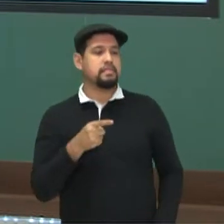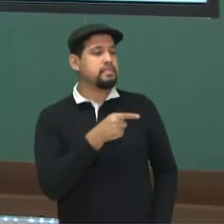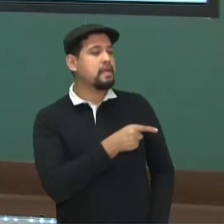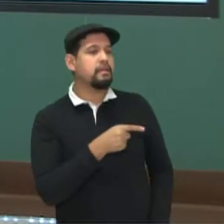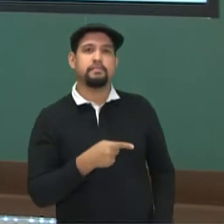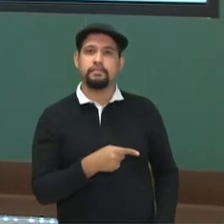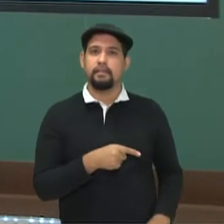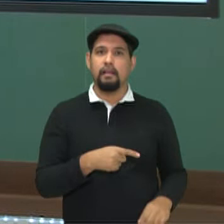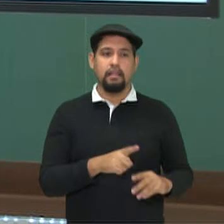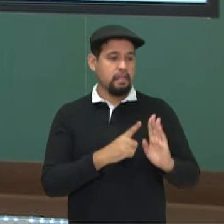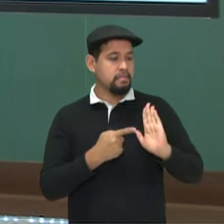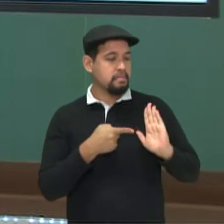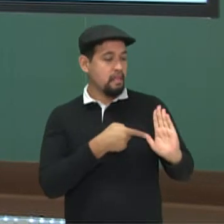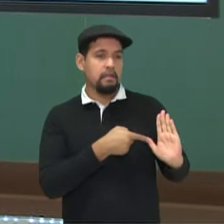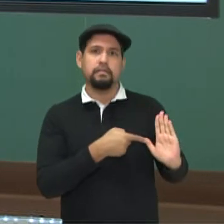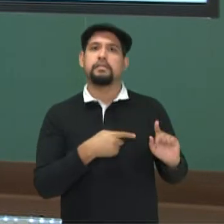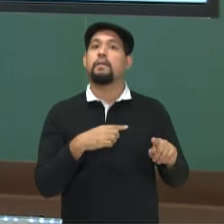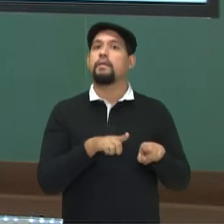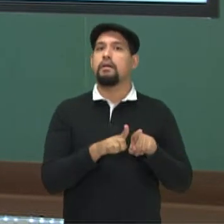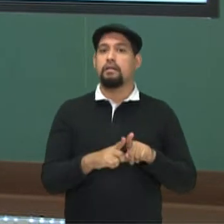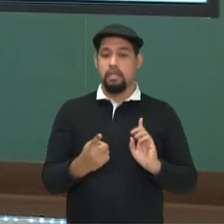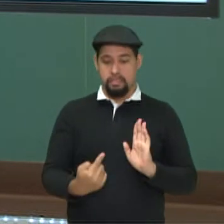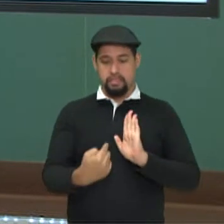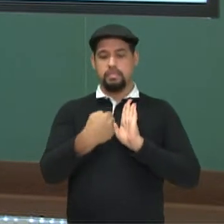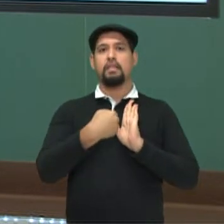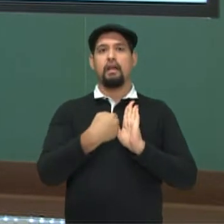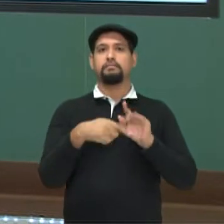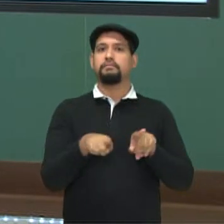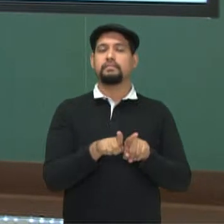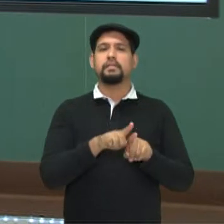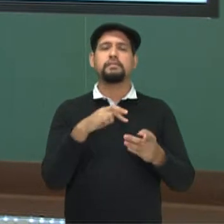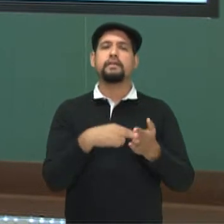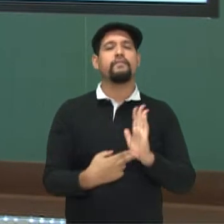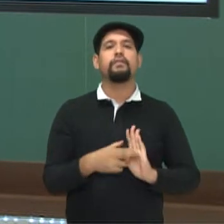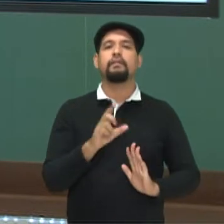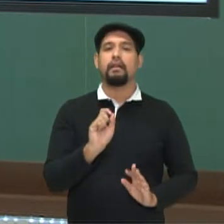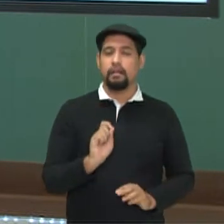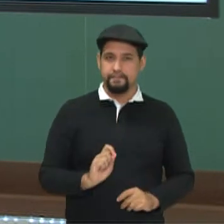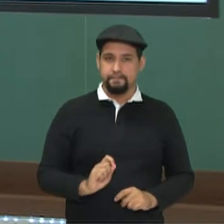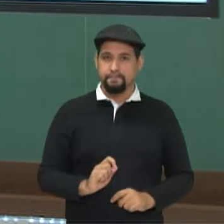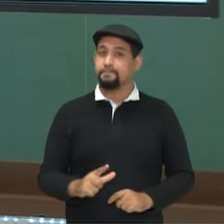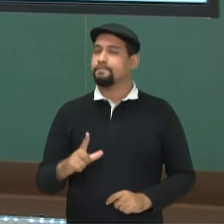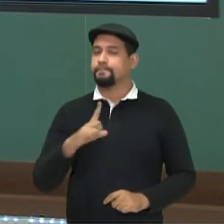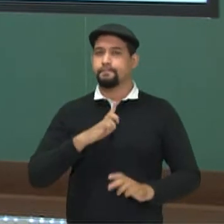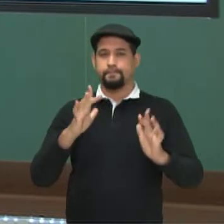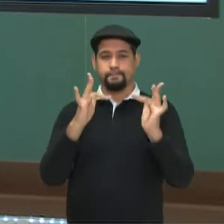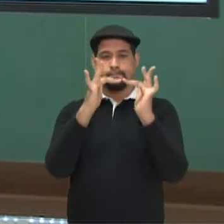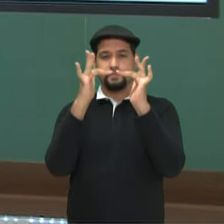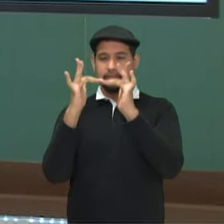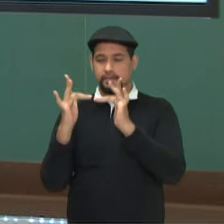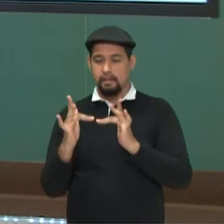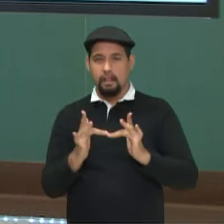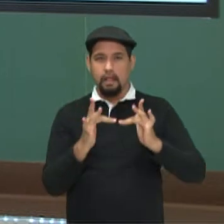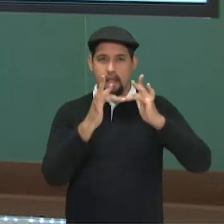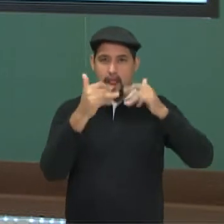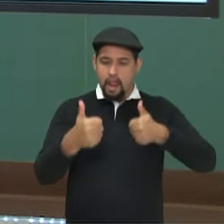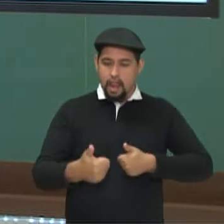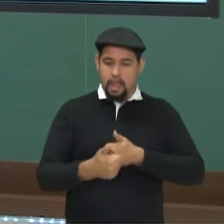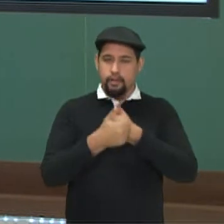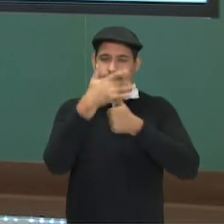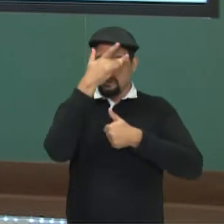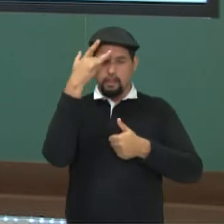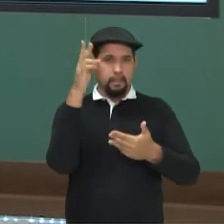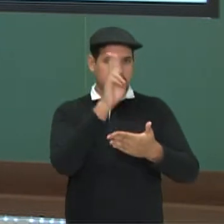para referenciar a si mesmo. Então perceba aqui que ele estabelece uma interação aqui, uma aproximação com o